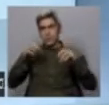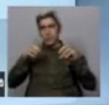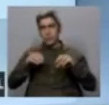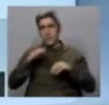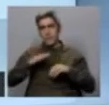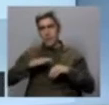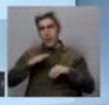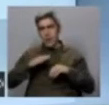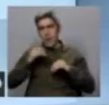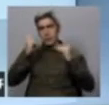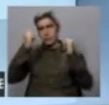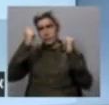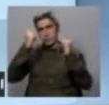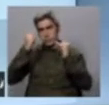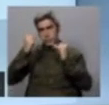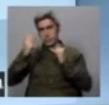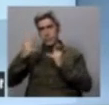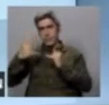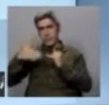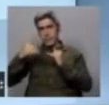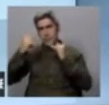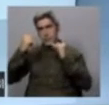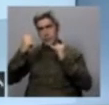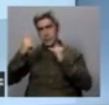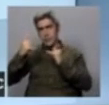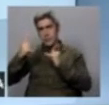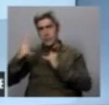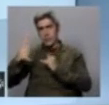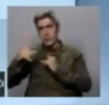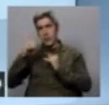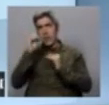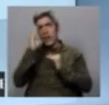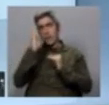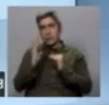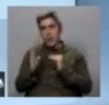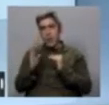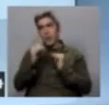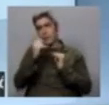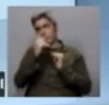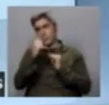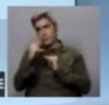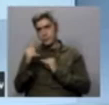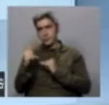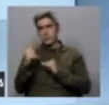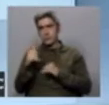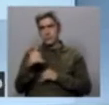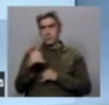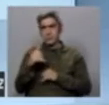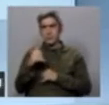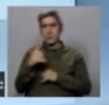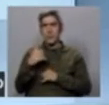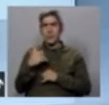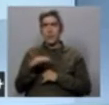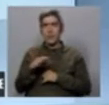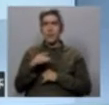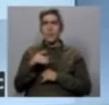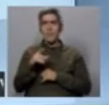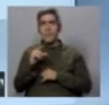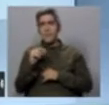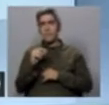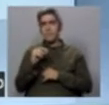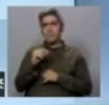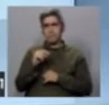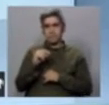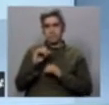fraca, gradualmente a chuva fraca vai ascendendo mais do litoral para o interior e vai tornando-se mais intensa. Vamos ter depois,